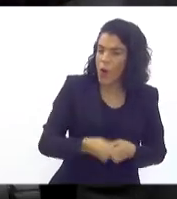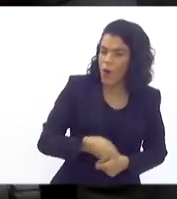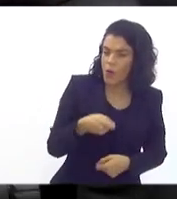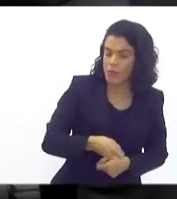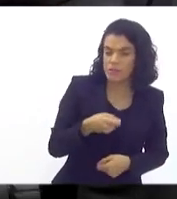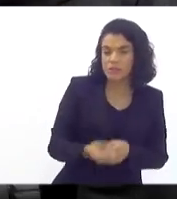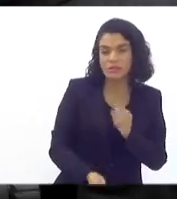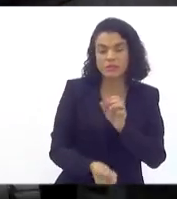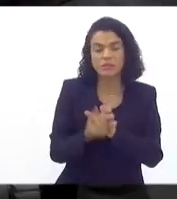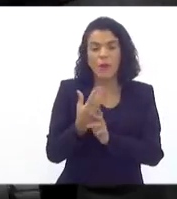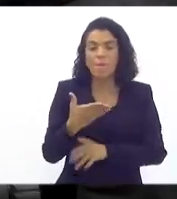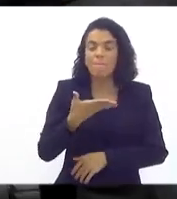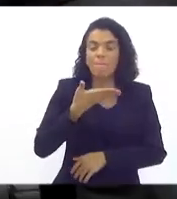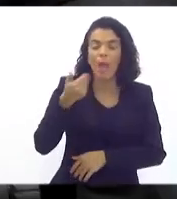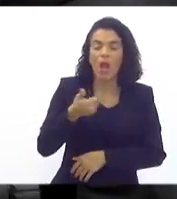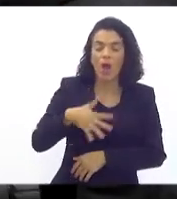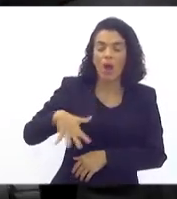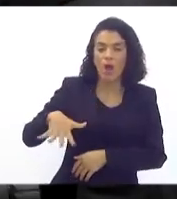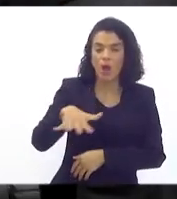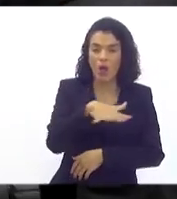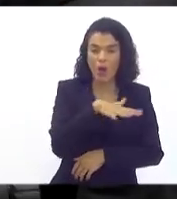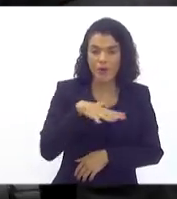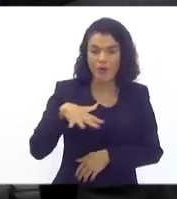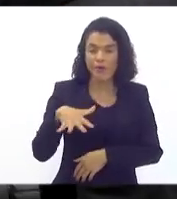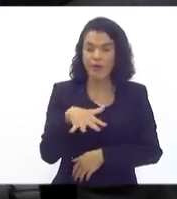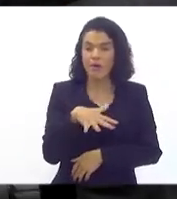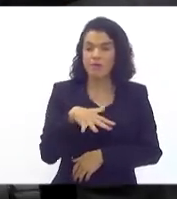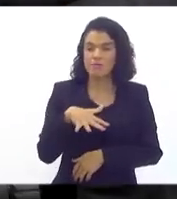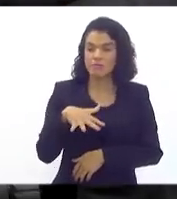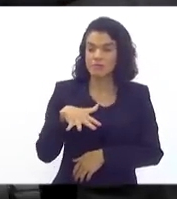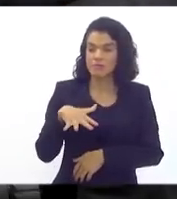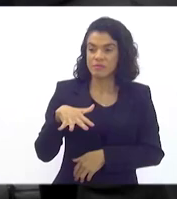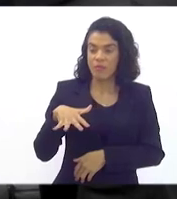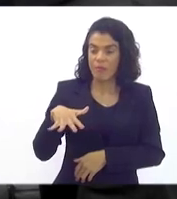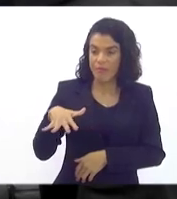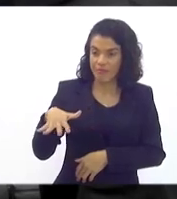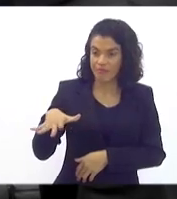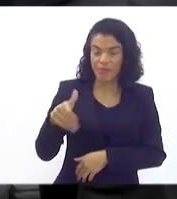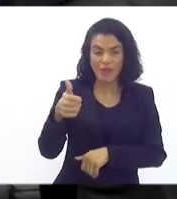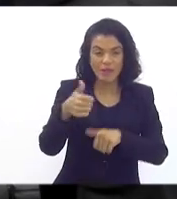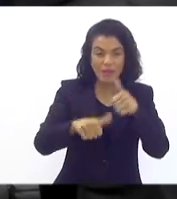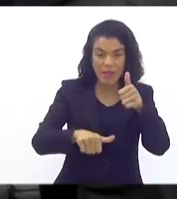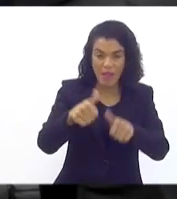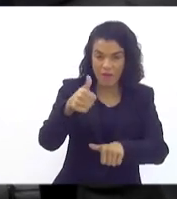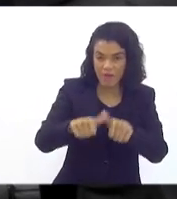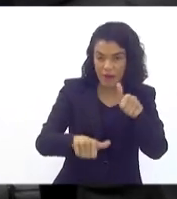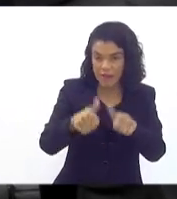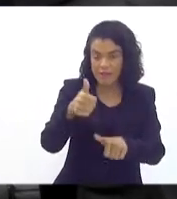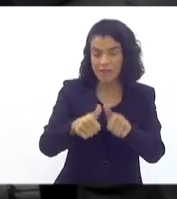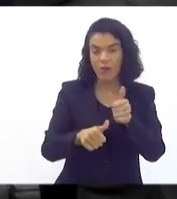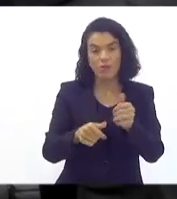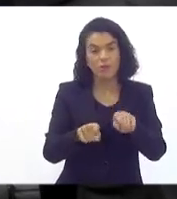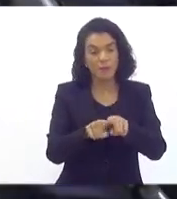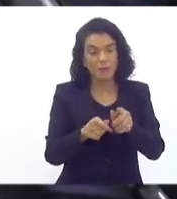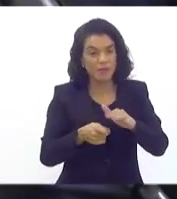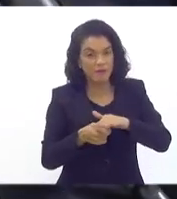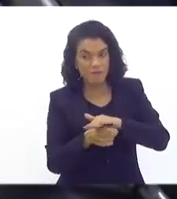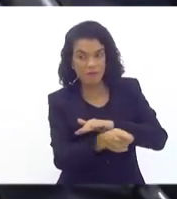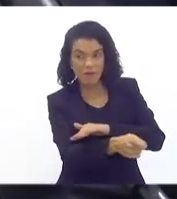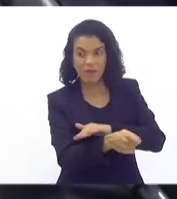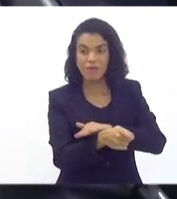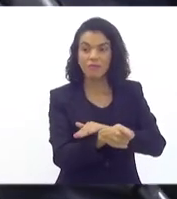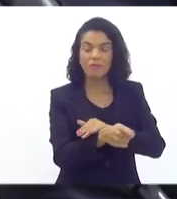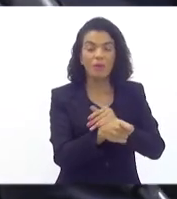criar o melhor ambiente regulatório e o melhor ambiente é de avaliação ou seja de investimento para